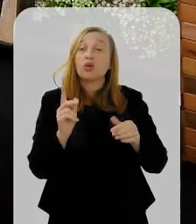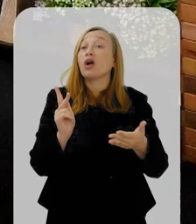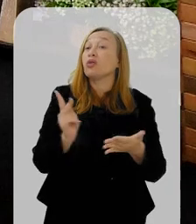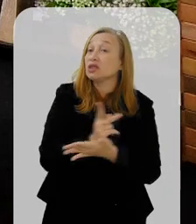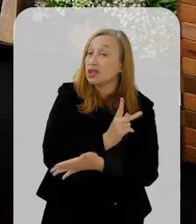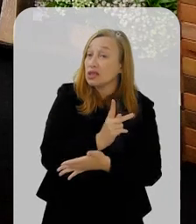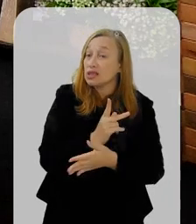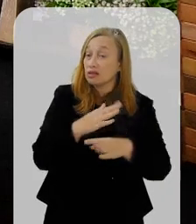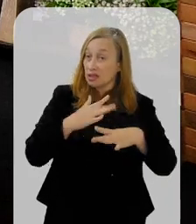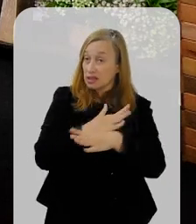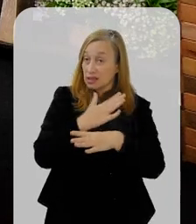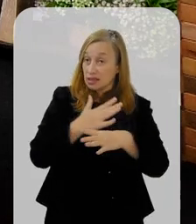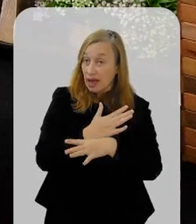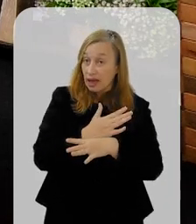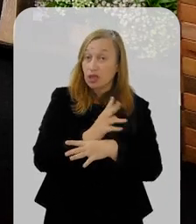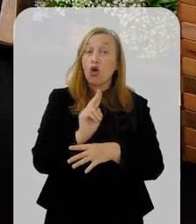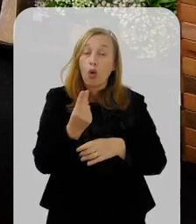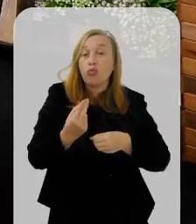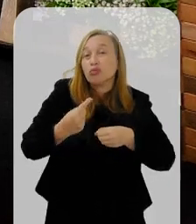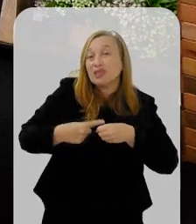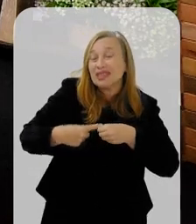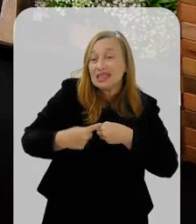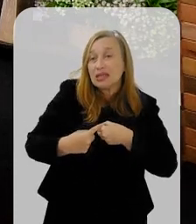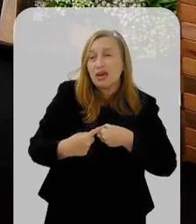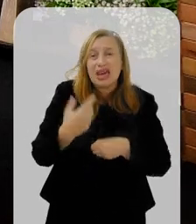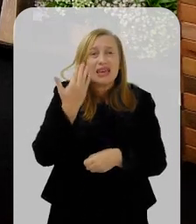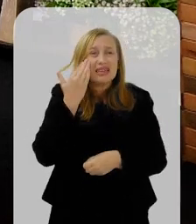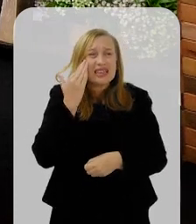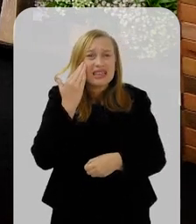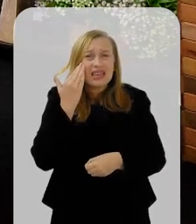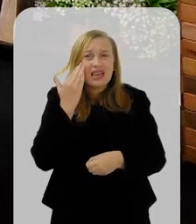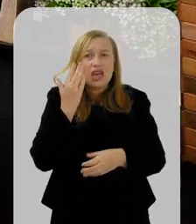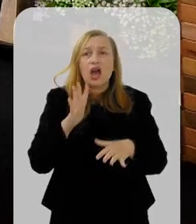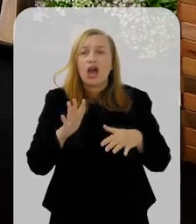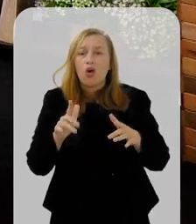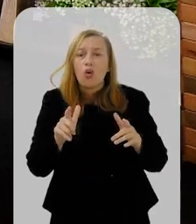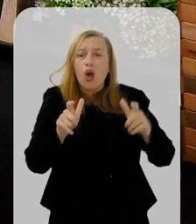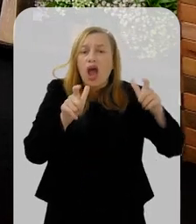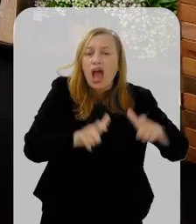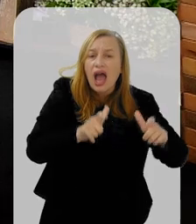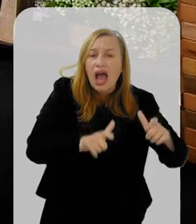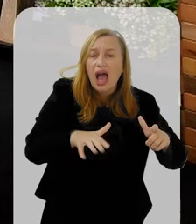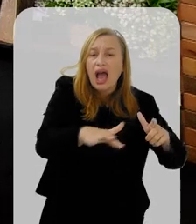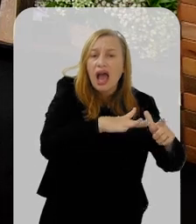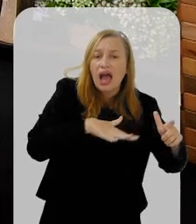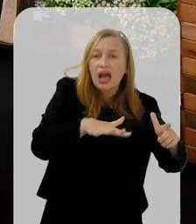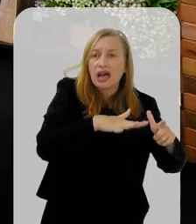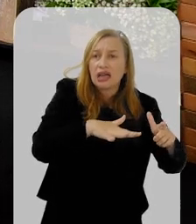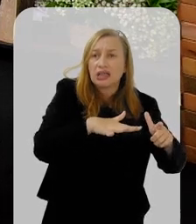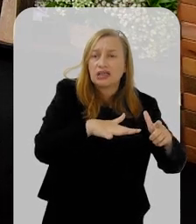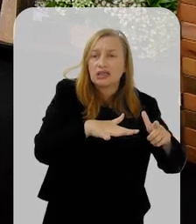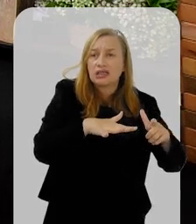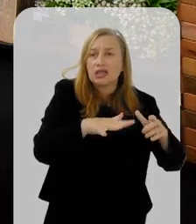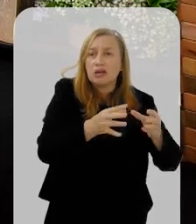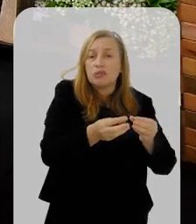cidade e entender, né, da cidade, na verdade, do município, entender onde é que estão as áreas de produção, onde é que estão as áreas que eu tenho